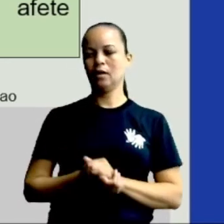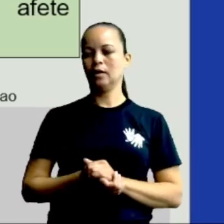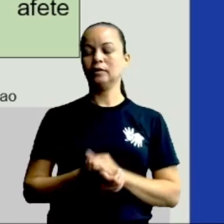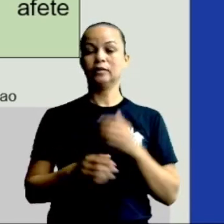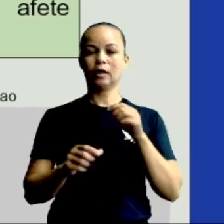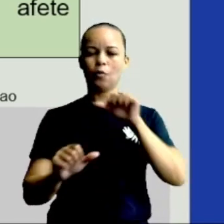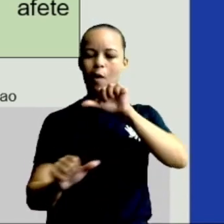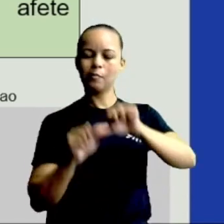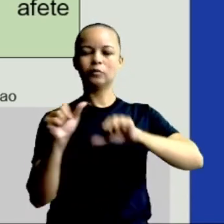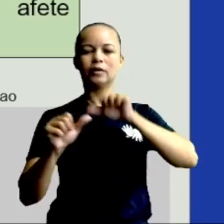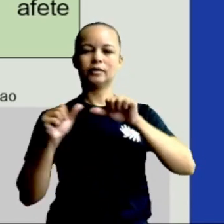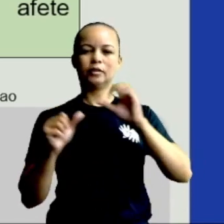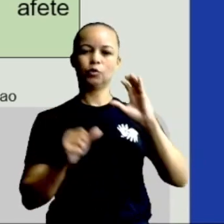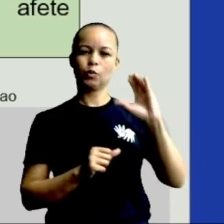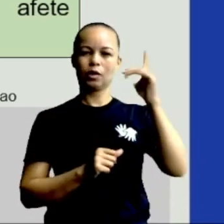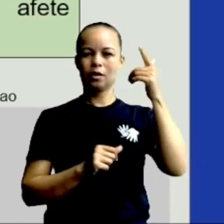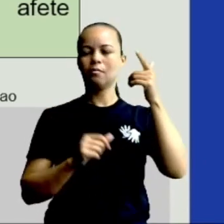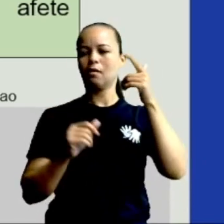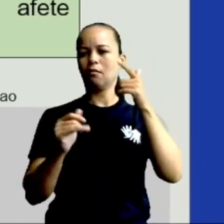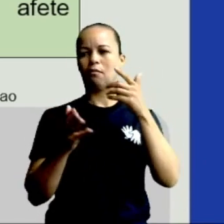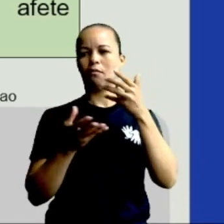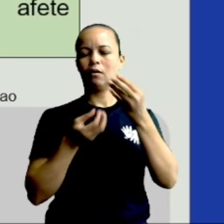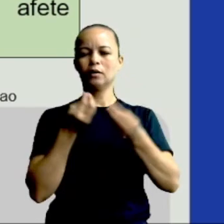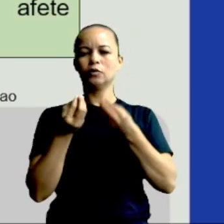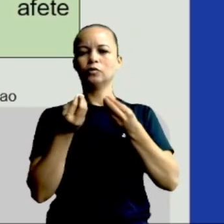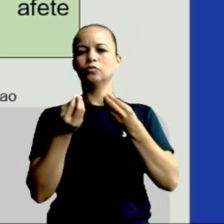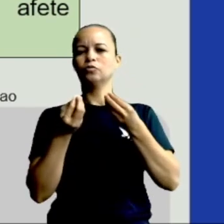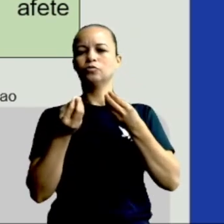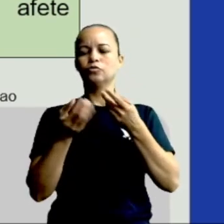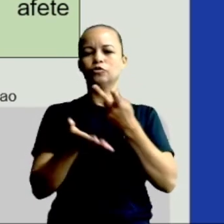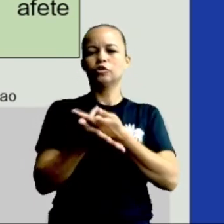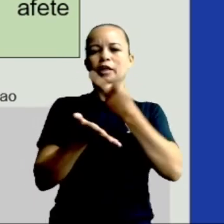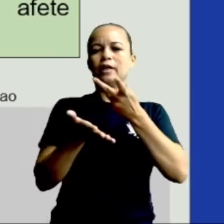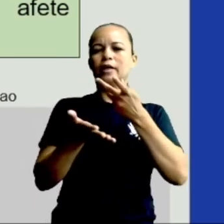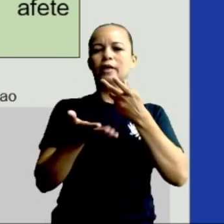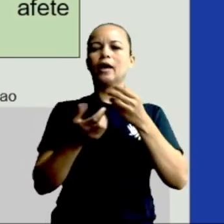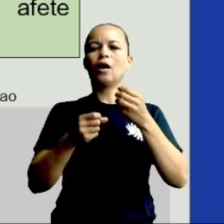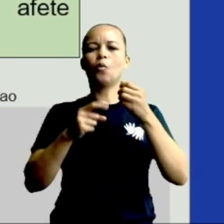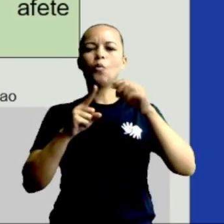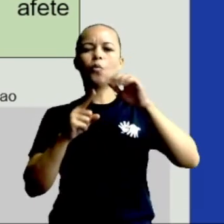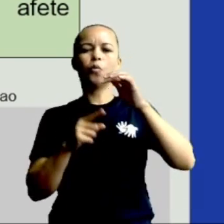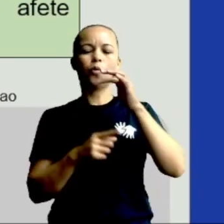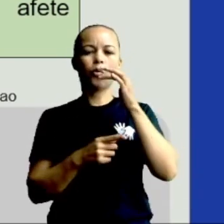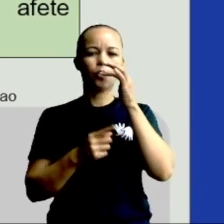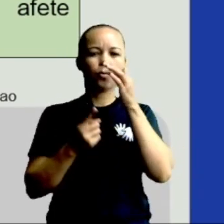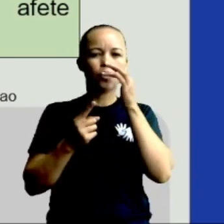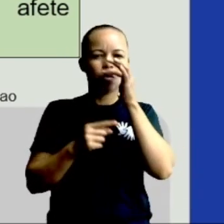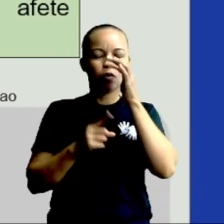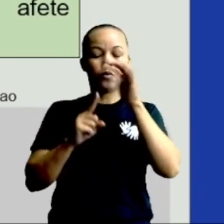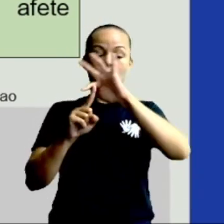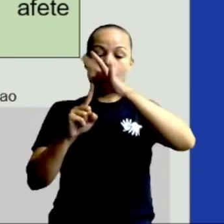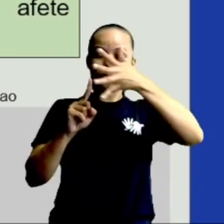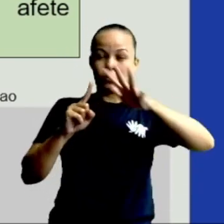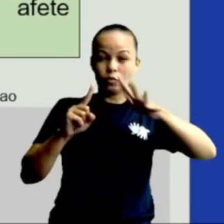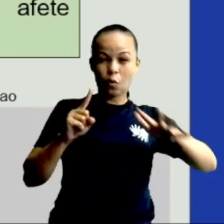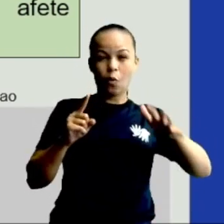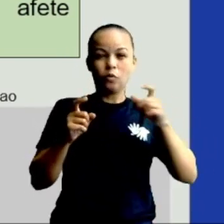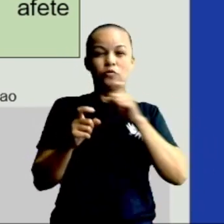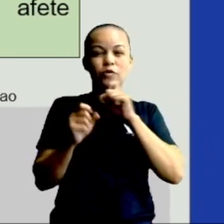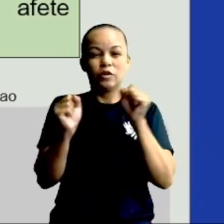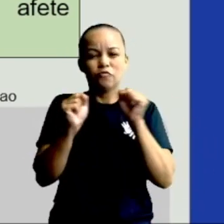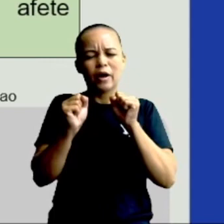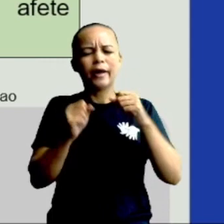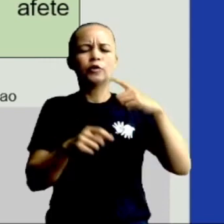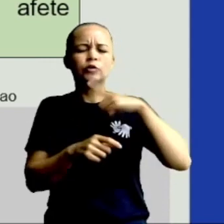da mudança climática, quando está chegando o outono e inverno, há sim um pouquinho de frio no Nordeste,